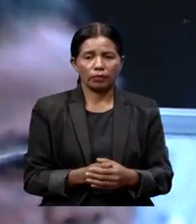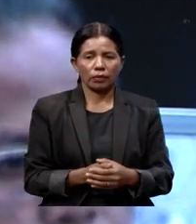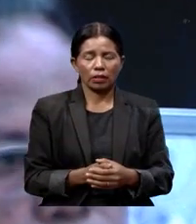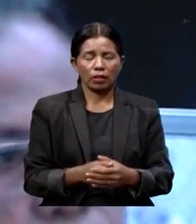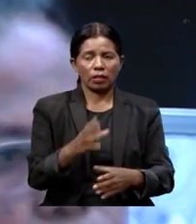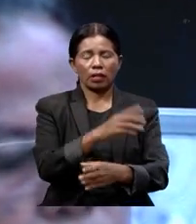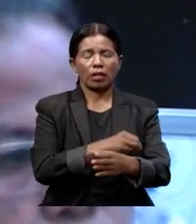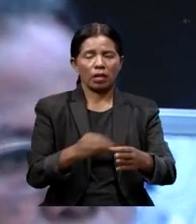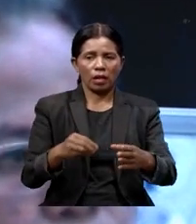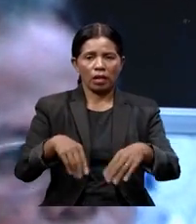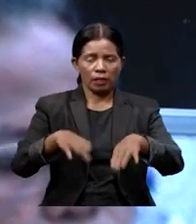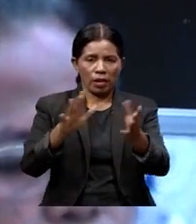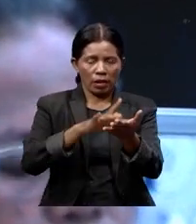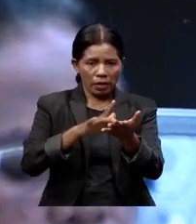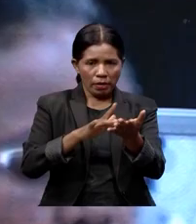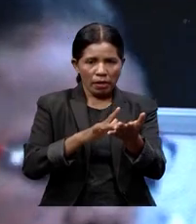farmacêutico, mas medicamentos.